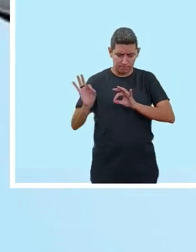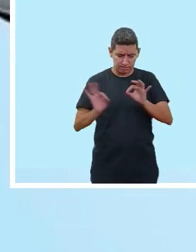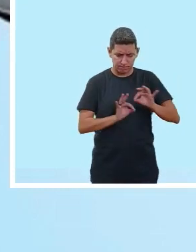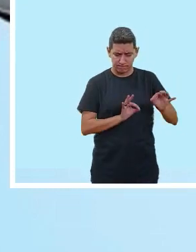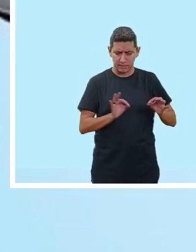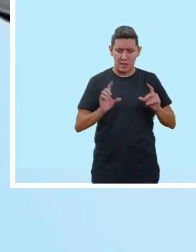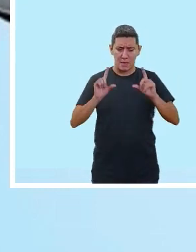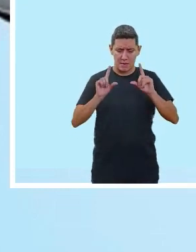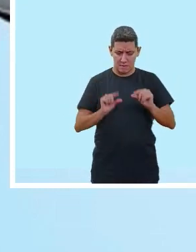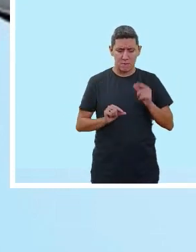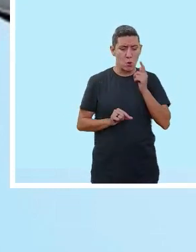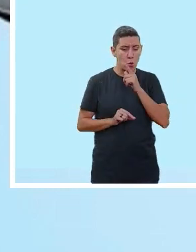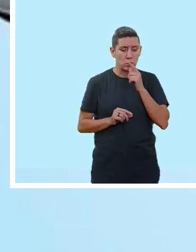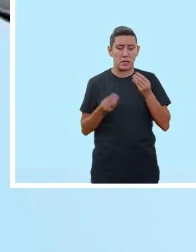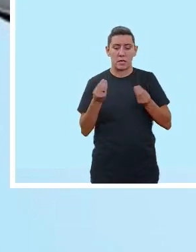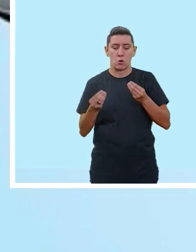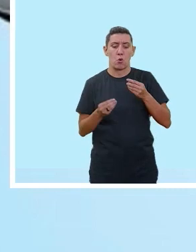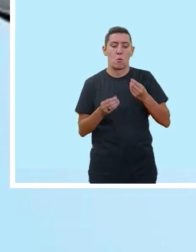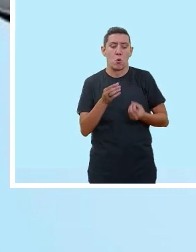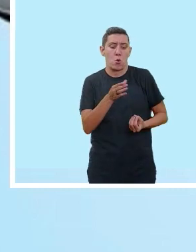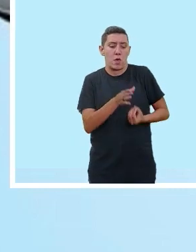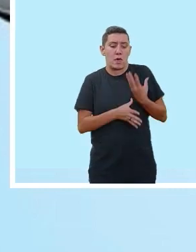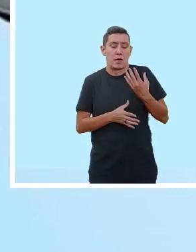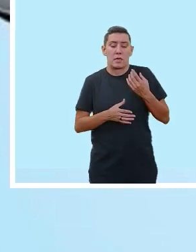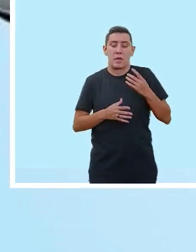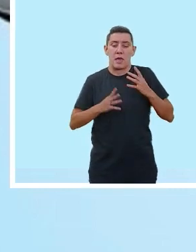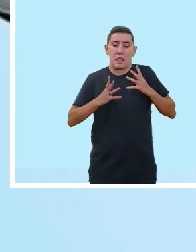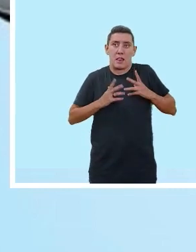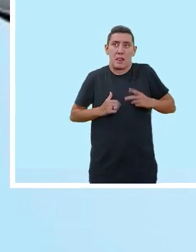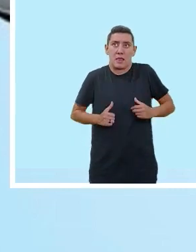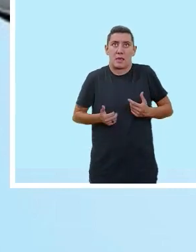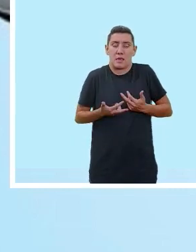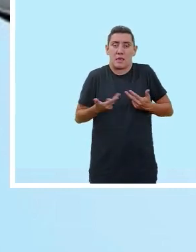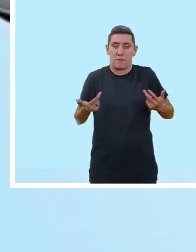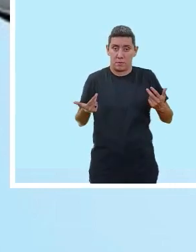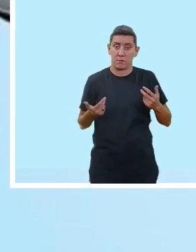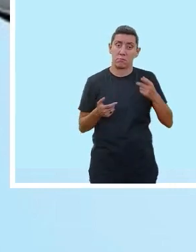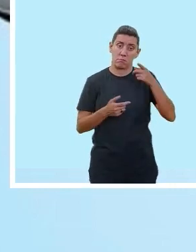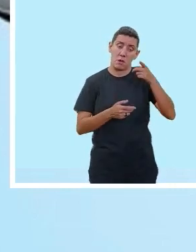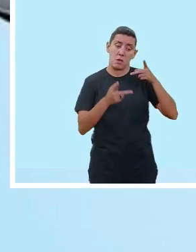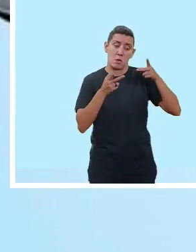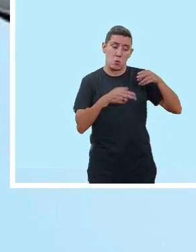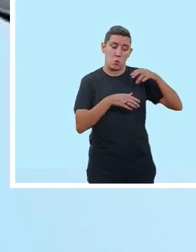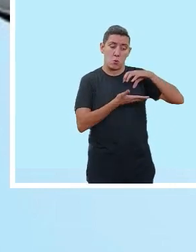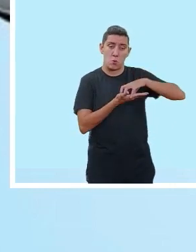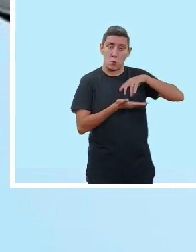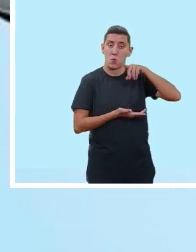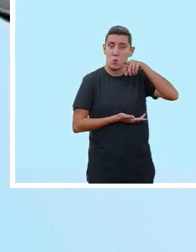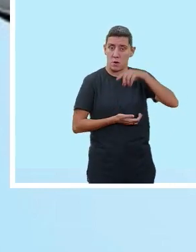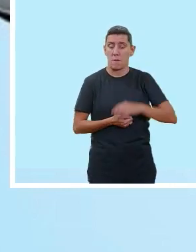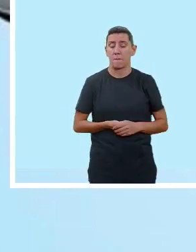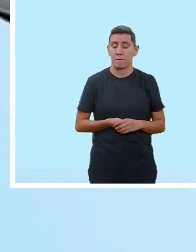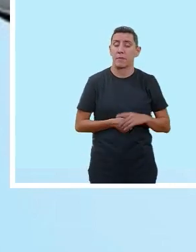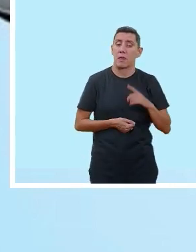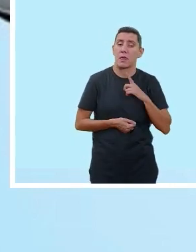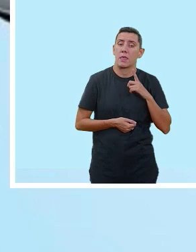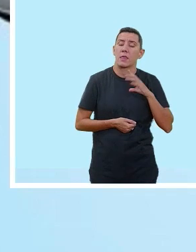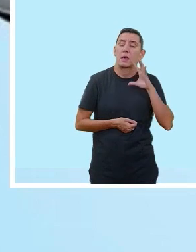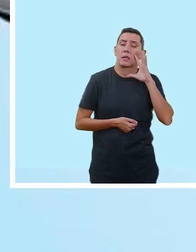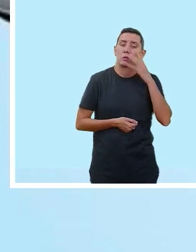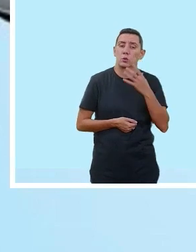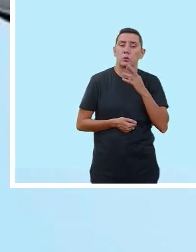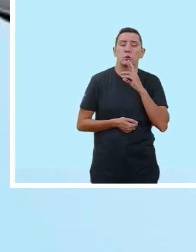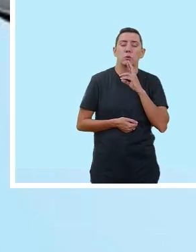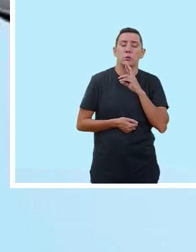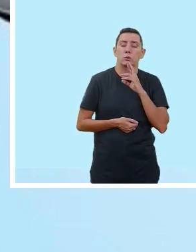fazer implantações de forma mais simples e mais limpa. Aqui é a mesma coisa, né? Nós trabalhamos com soluções modulares